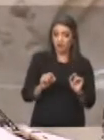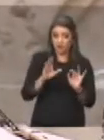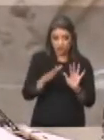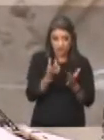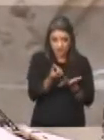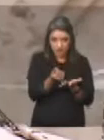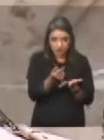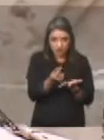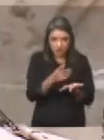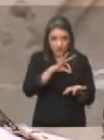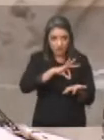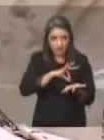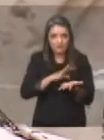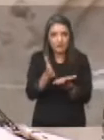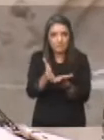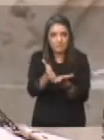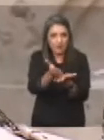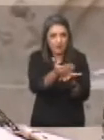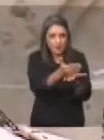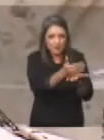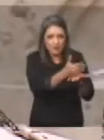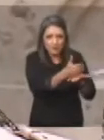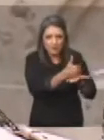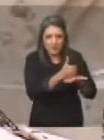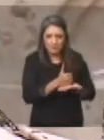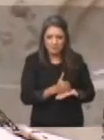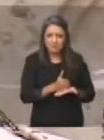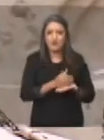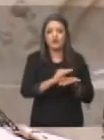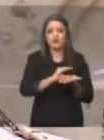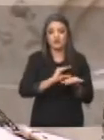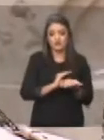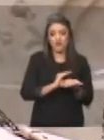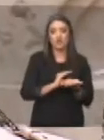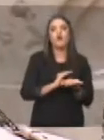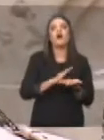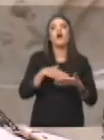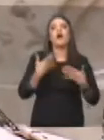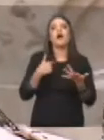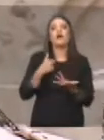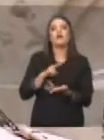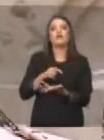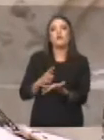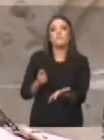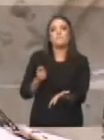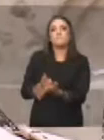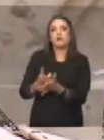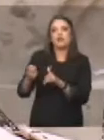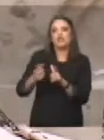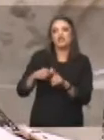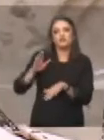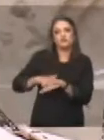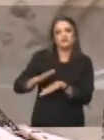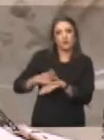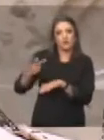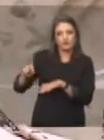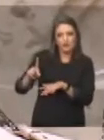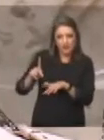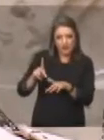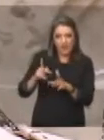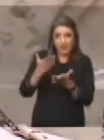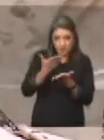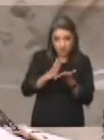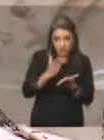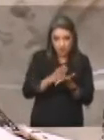recolher os montantes junto aos demais assessores, realizava pagamento de contas pessoais do réu e depositava eventuais saldos